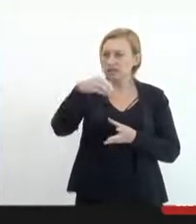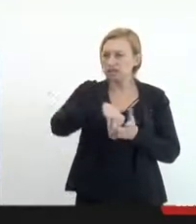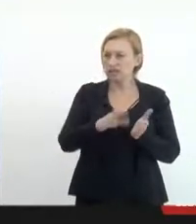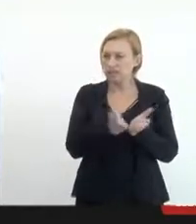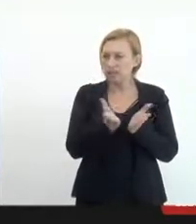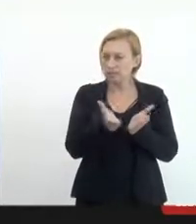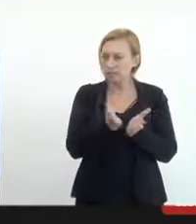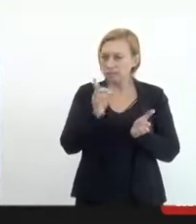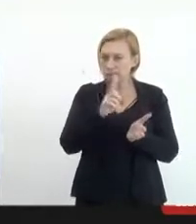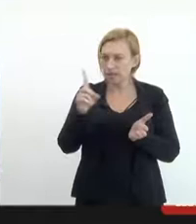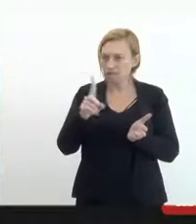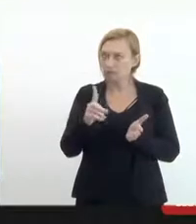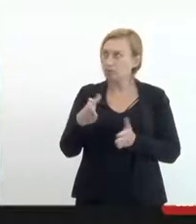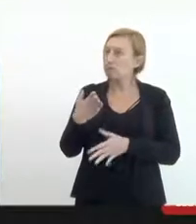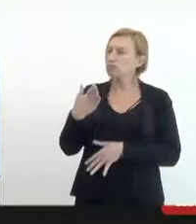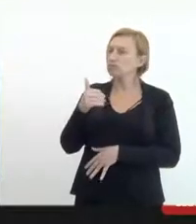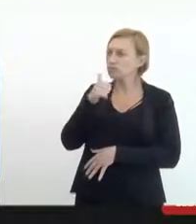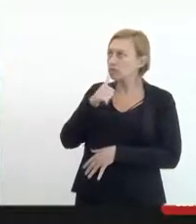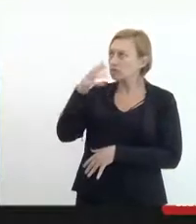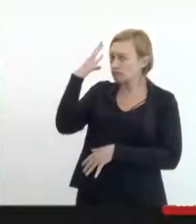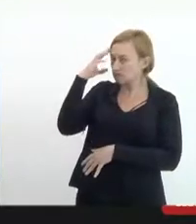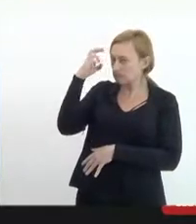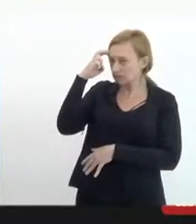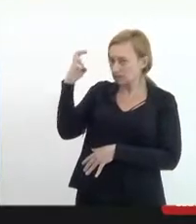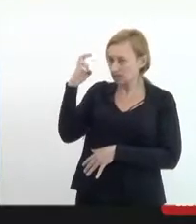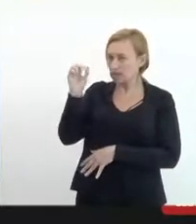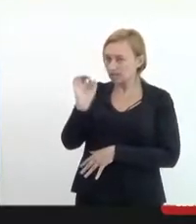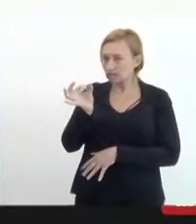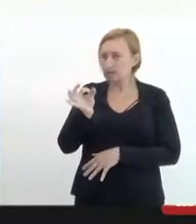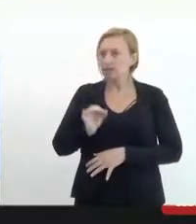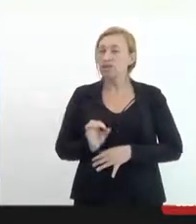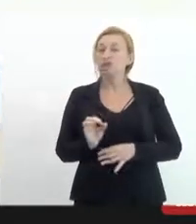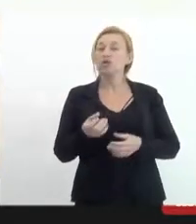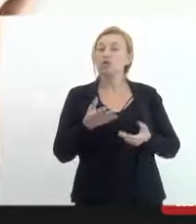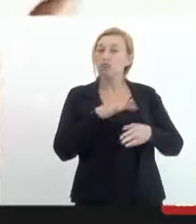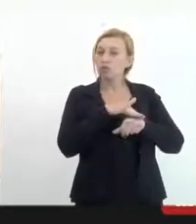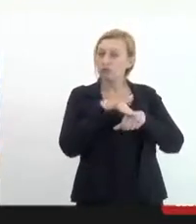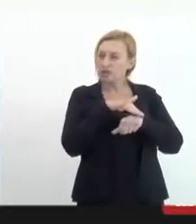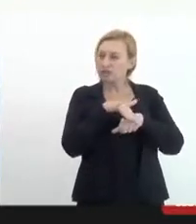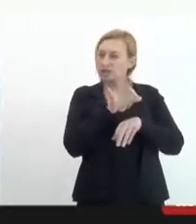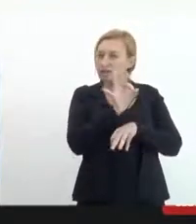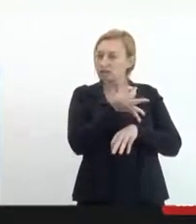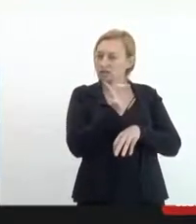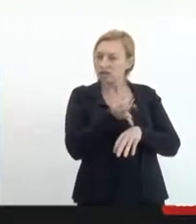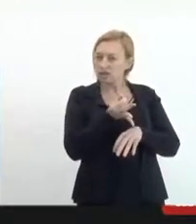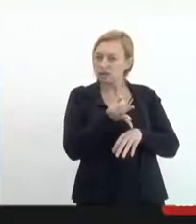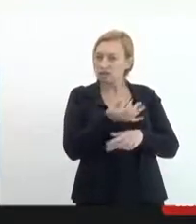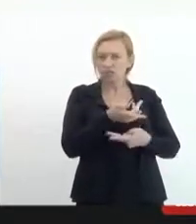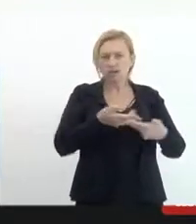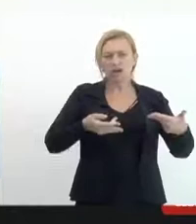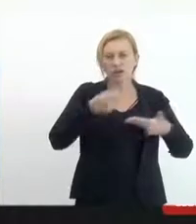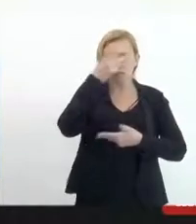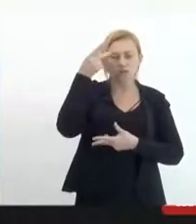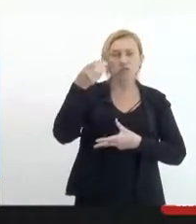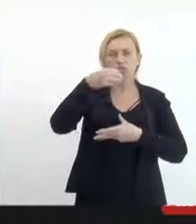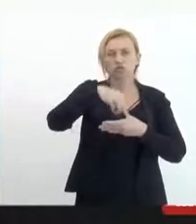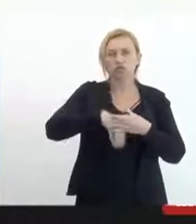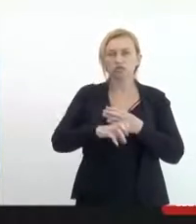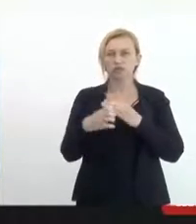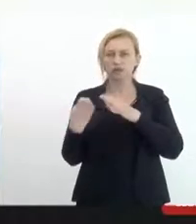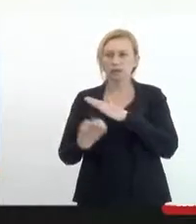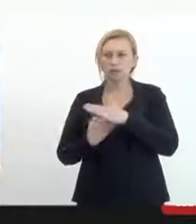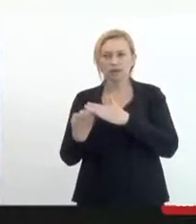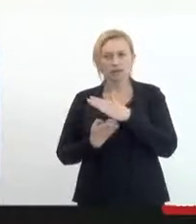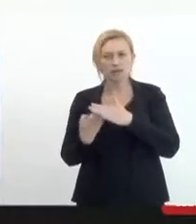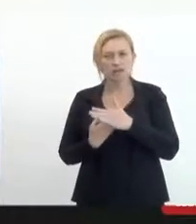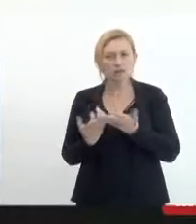é que os senhores conversassem de fato com altos dirigentes da empresa. Mas,